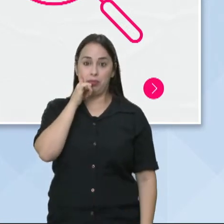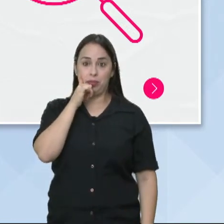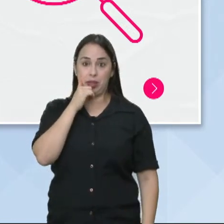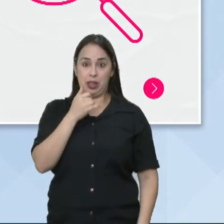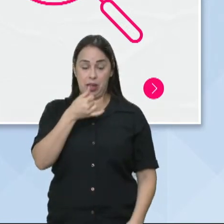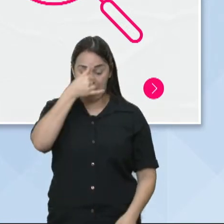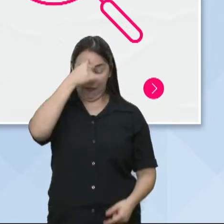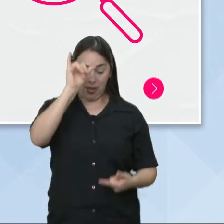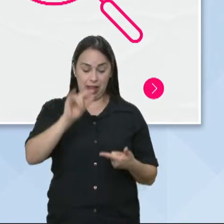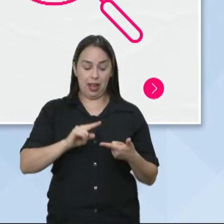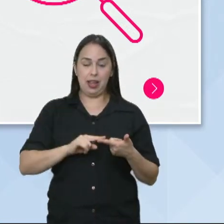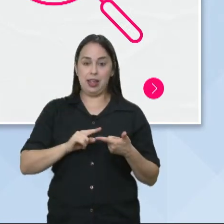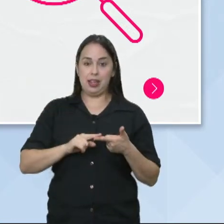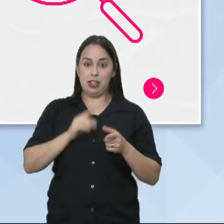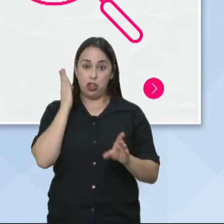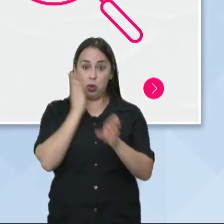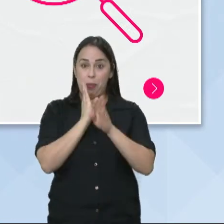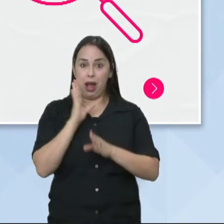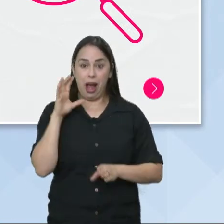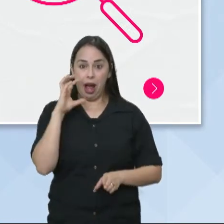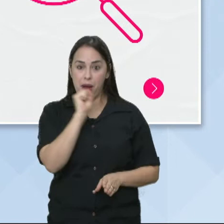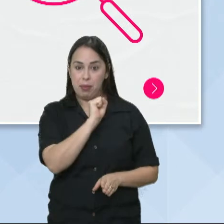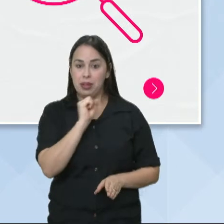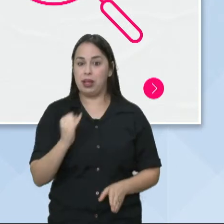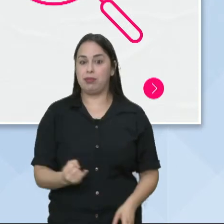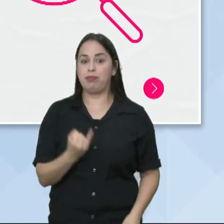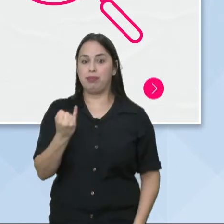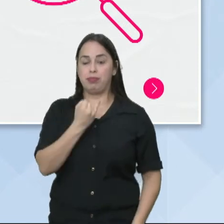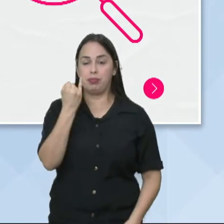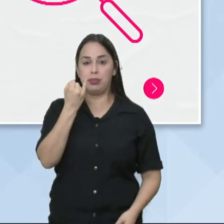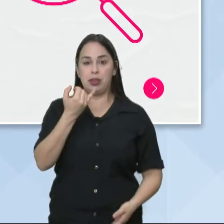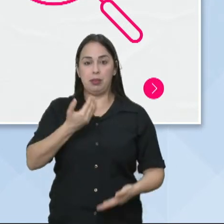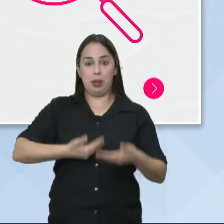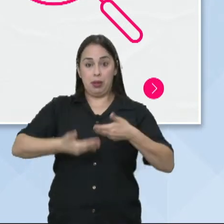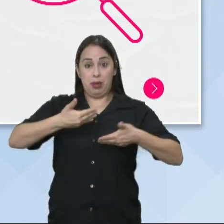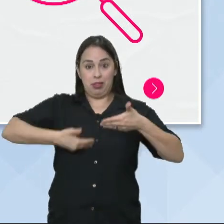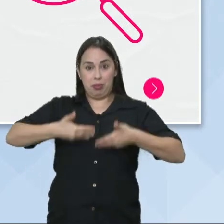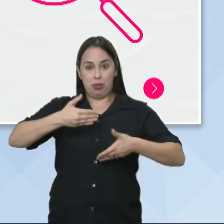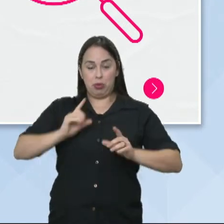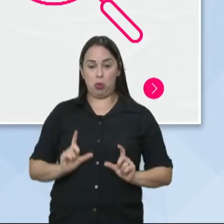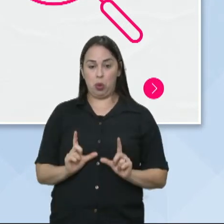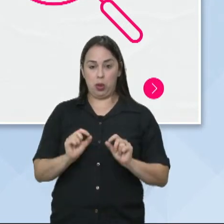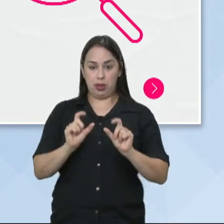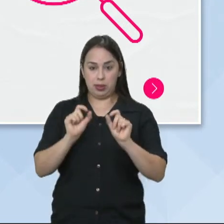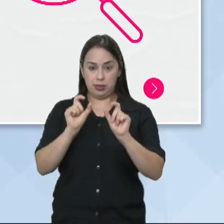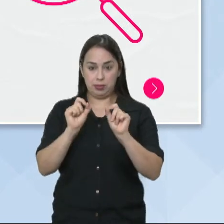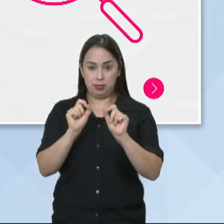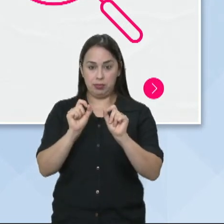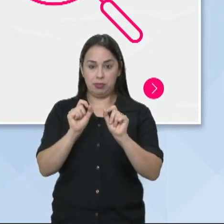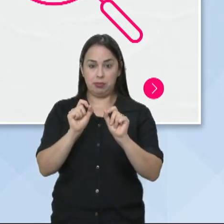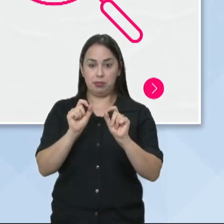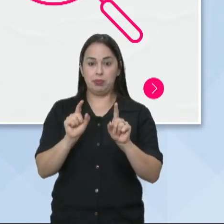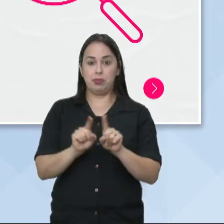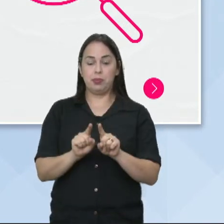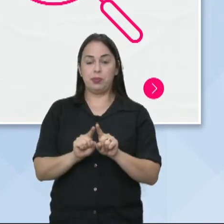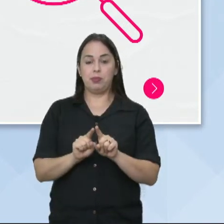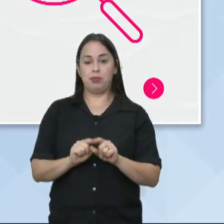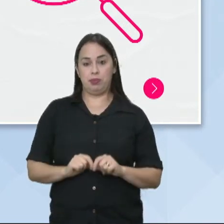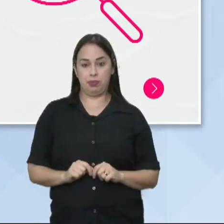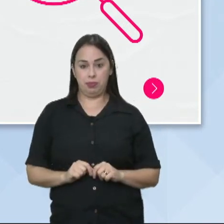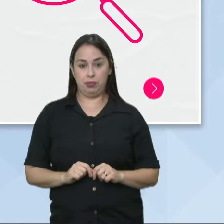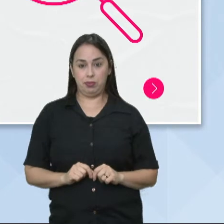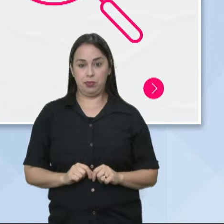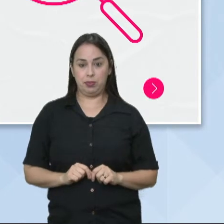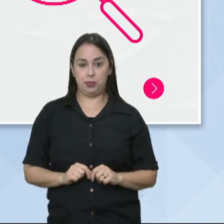diagnóstico precoce são fundamentais no tratamento do câncer e no aumento das chances que aumentam